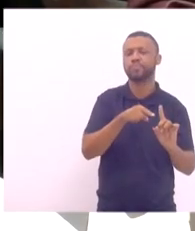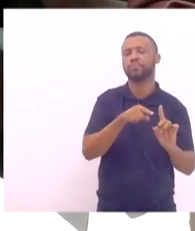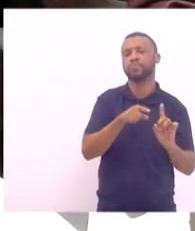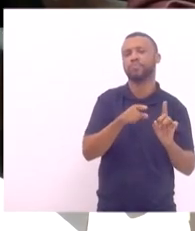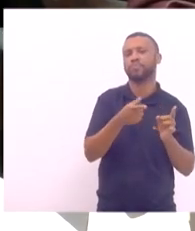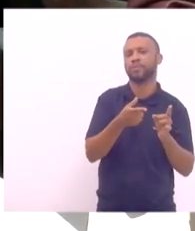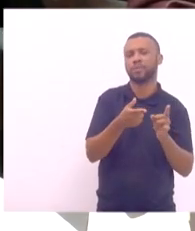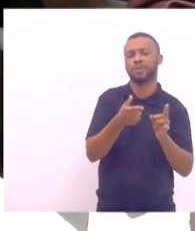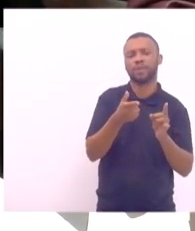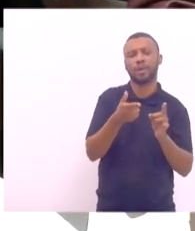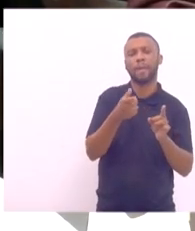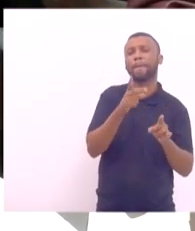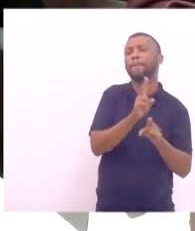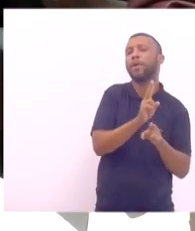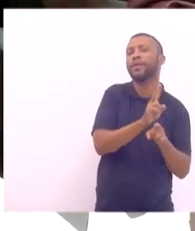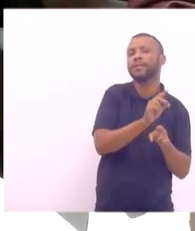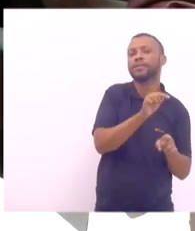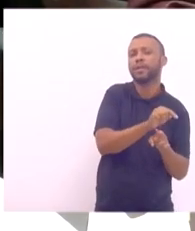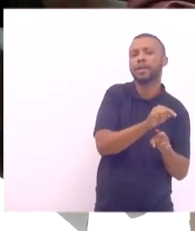do grande